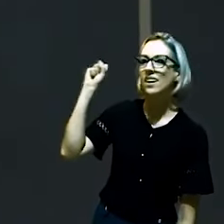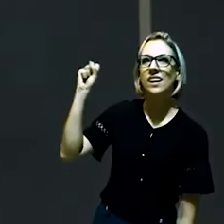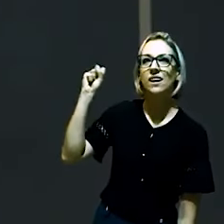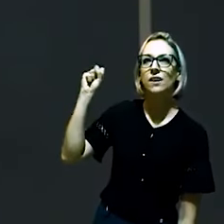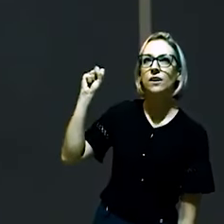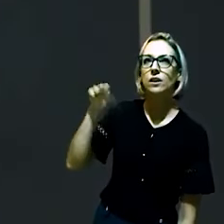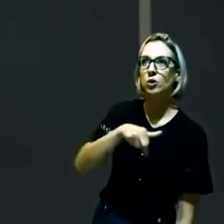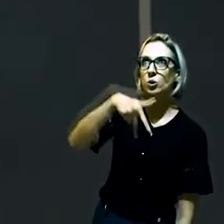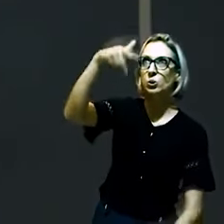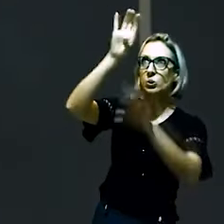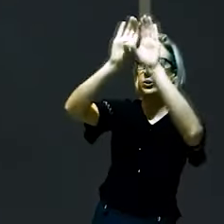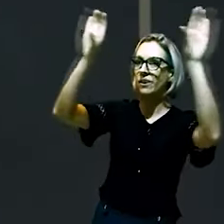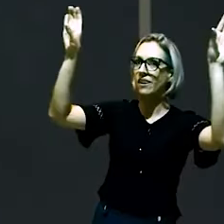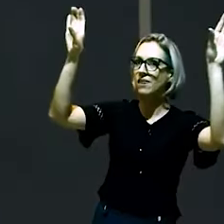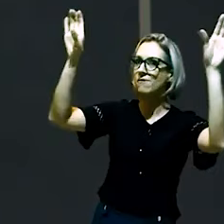céu?